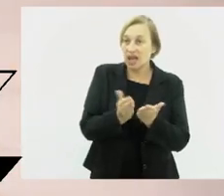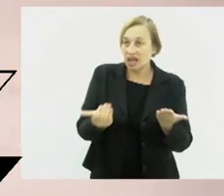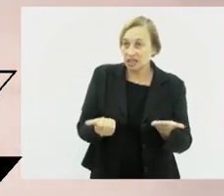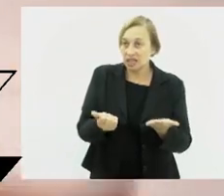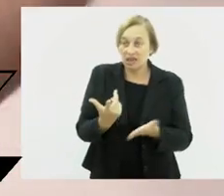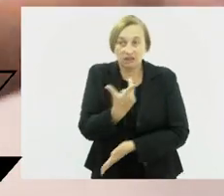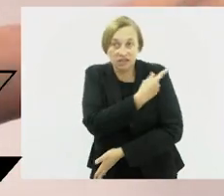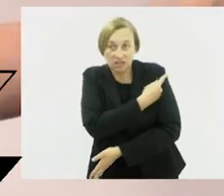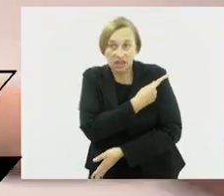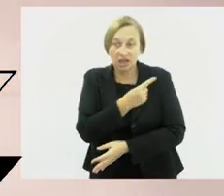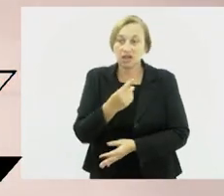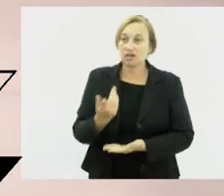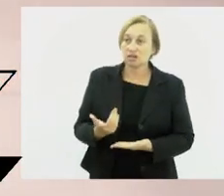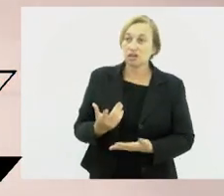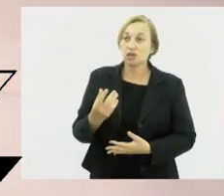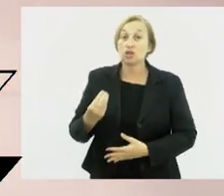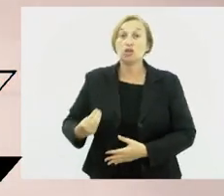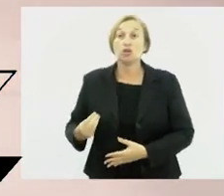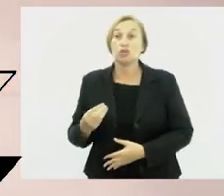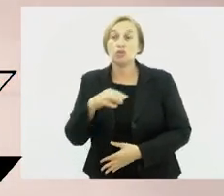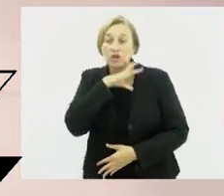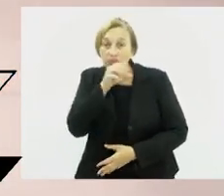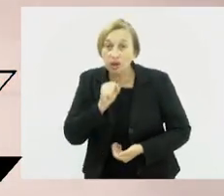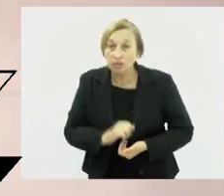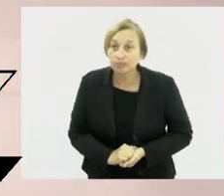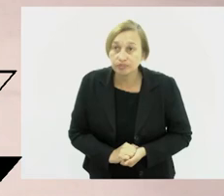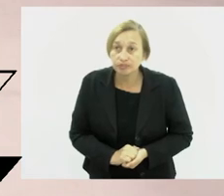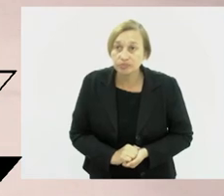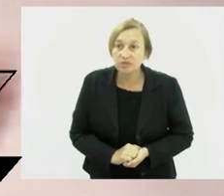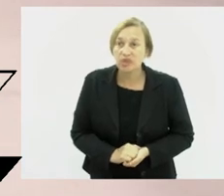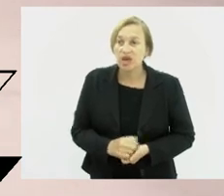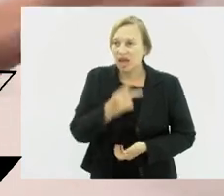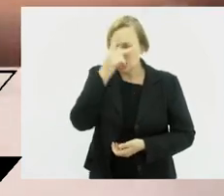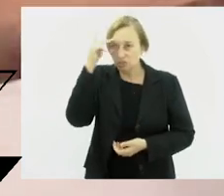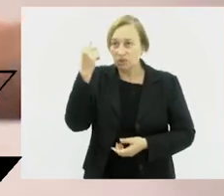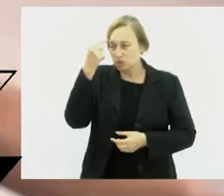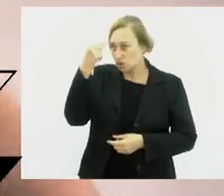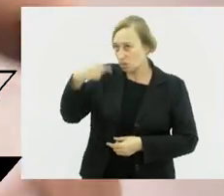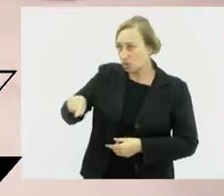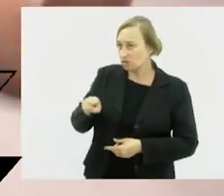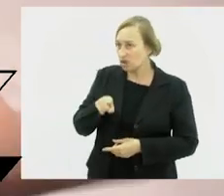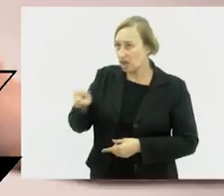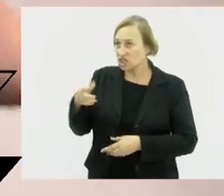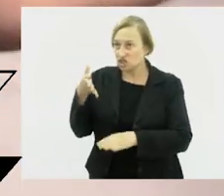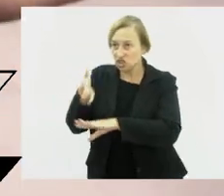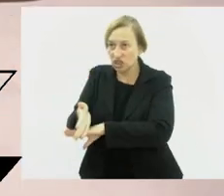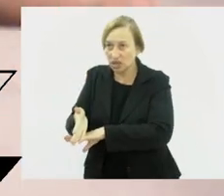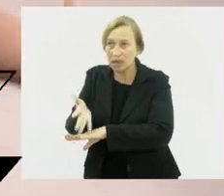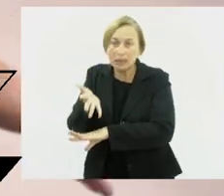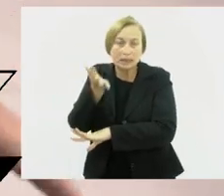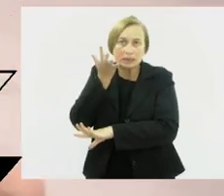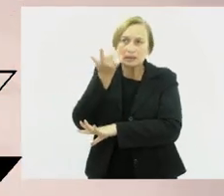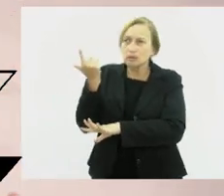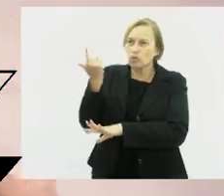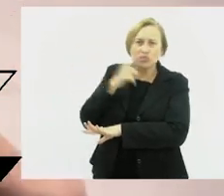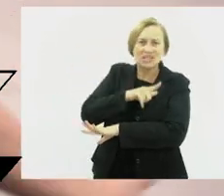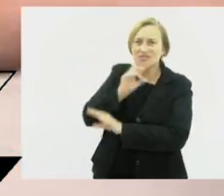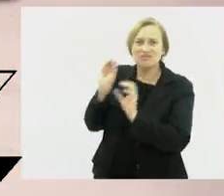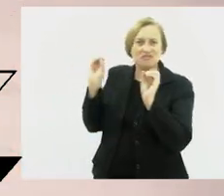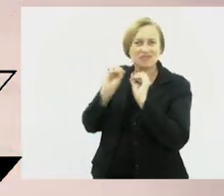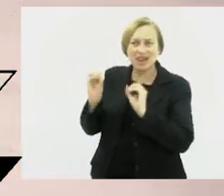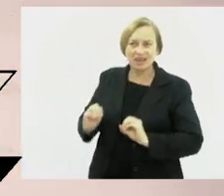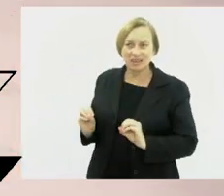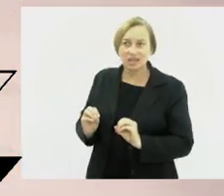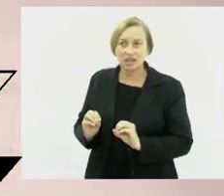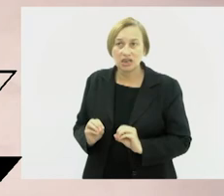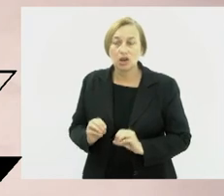atestado de vacinação e o animal. As pessoas que eu mando para lá chegam lá e não conseguem fazer. E